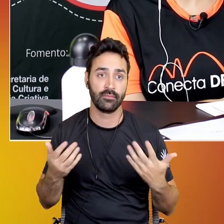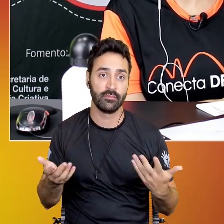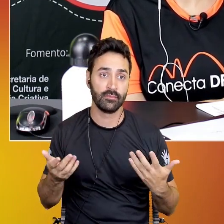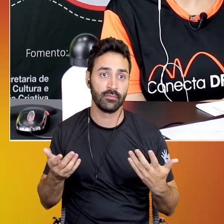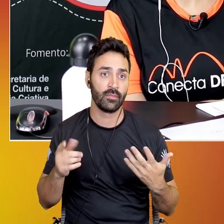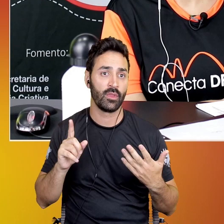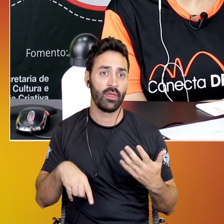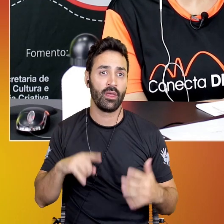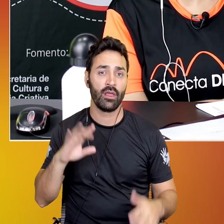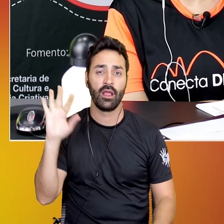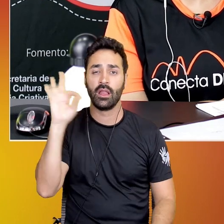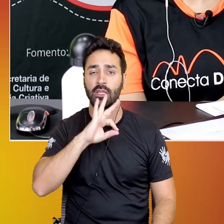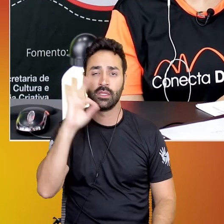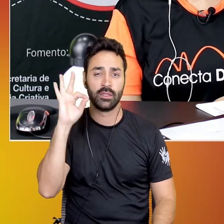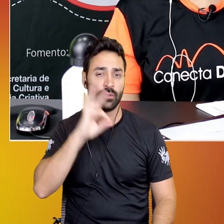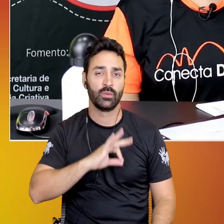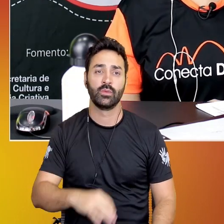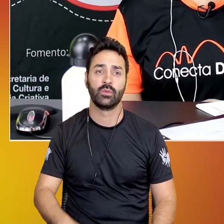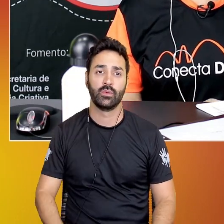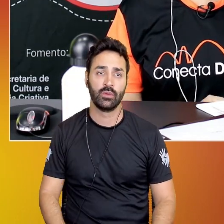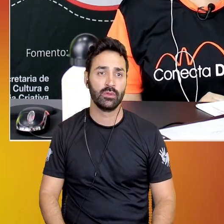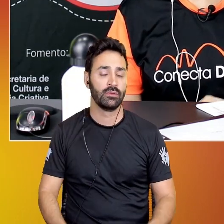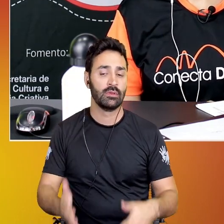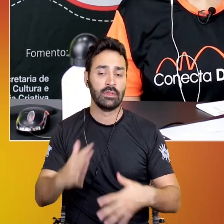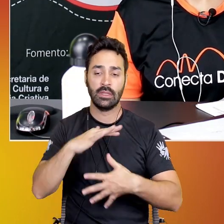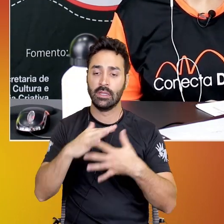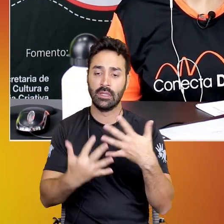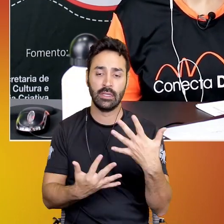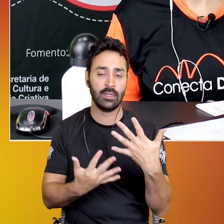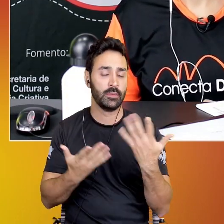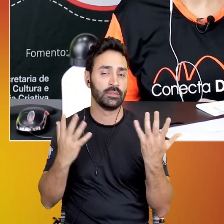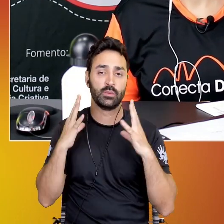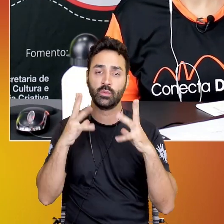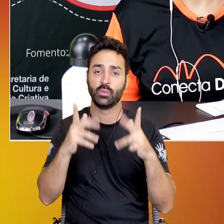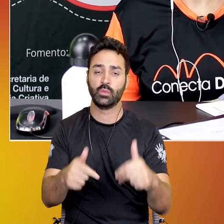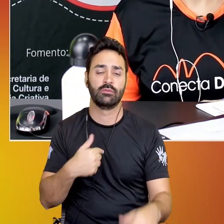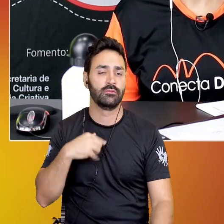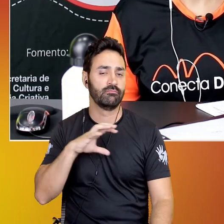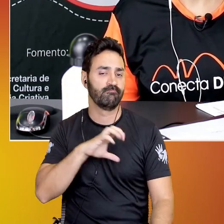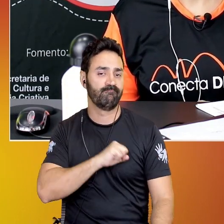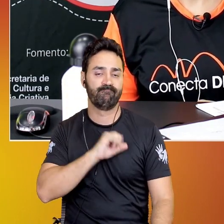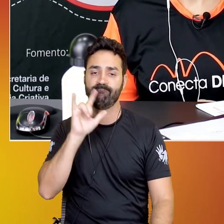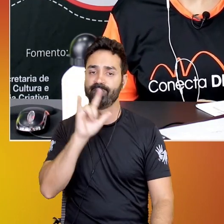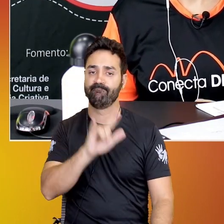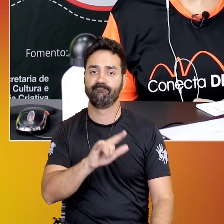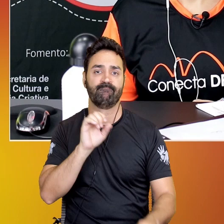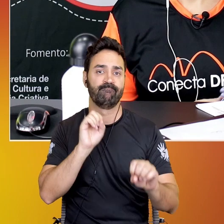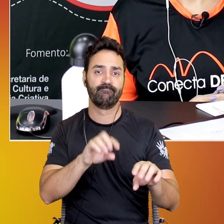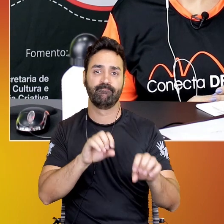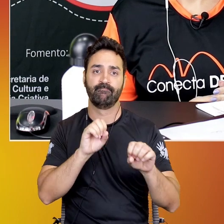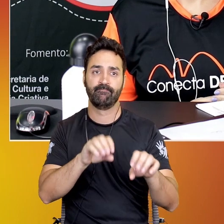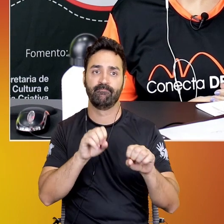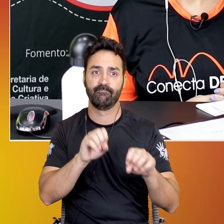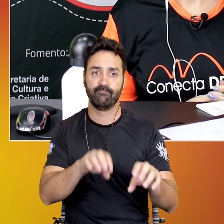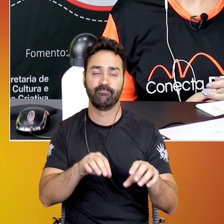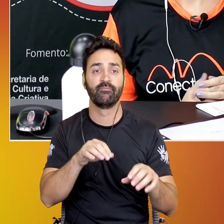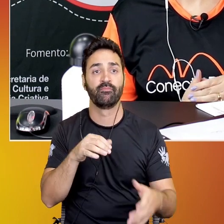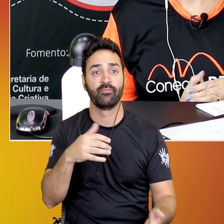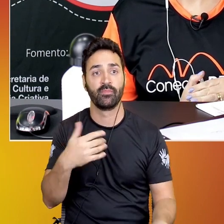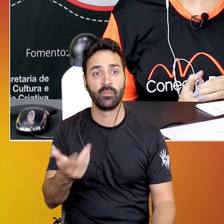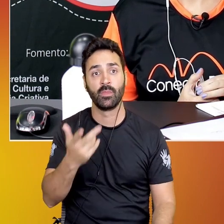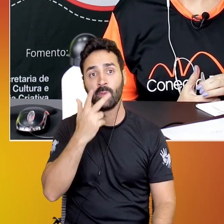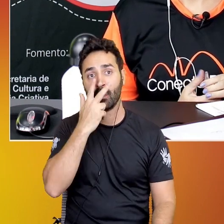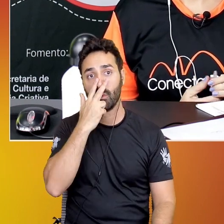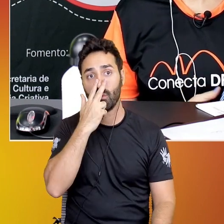lindo demais, gente. Libras para mim é tudo. Eu amo ensinar. E eu acho